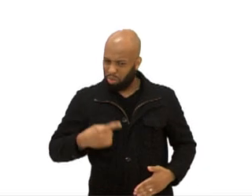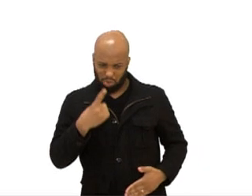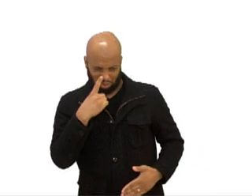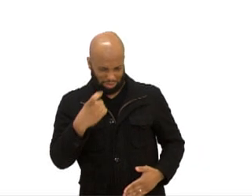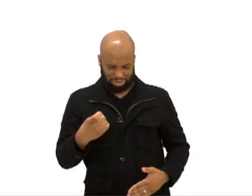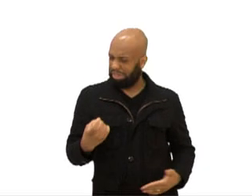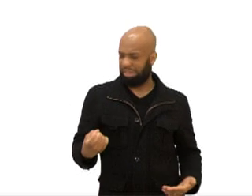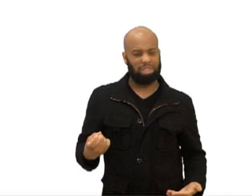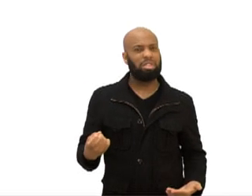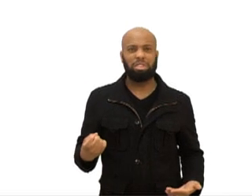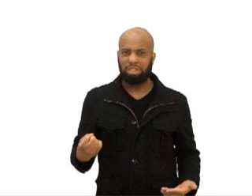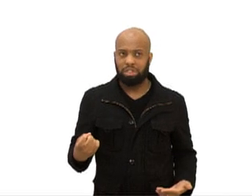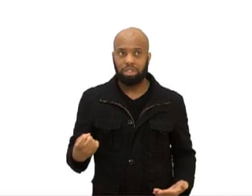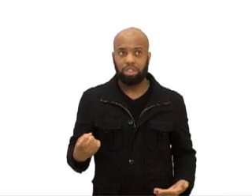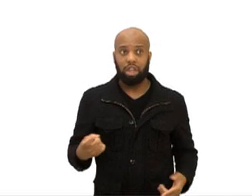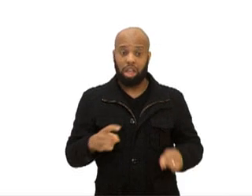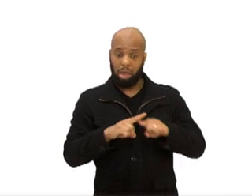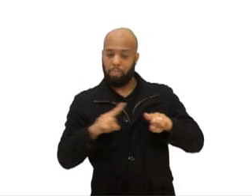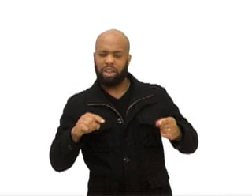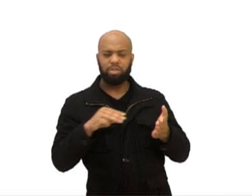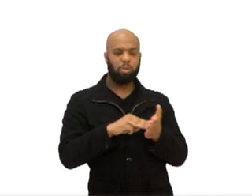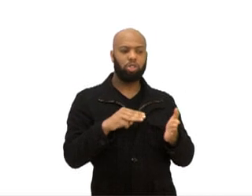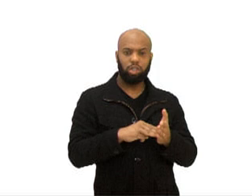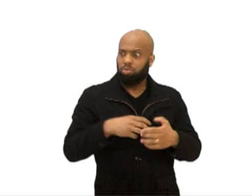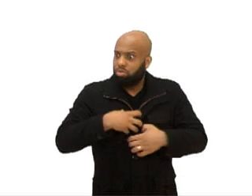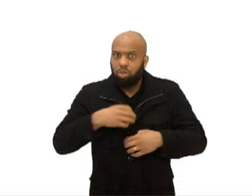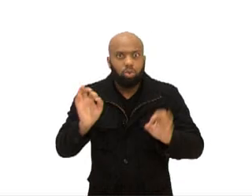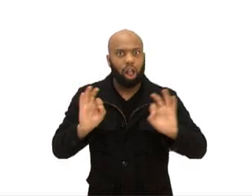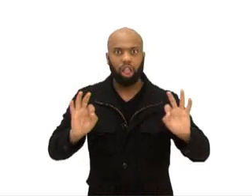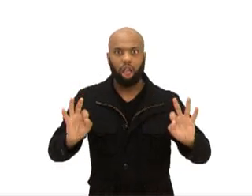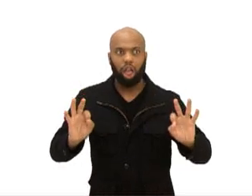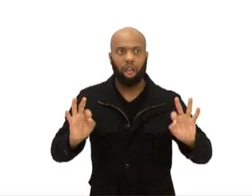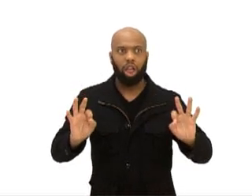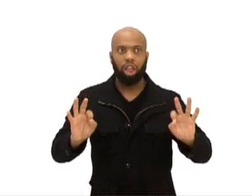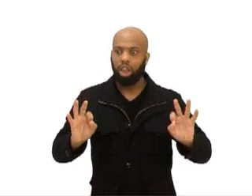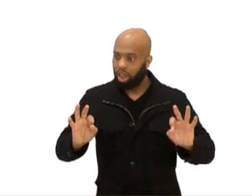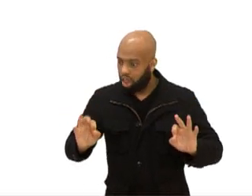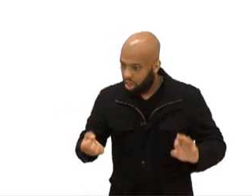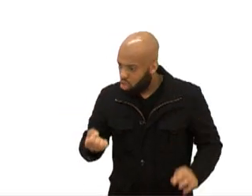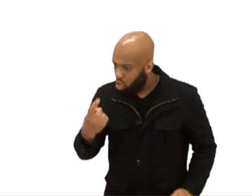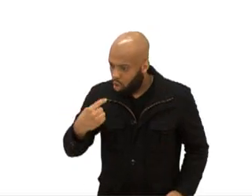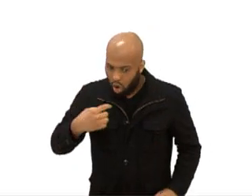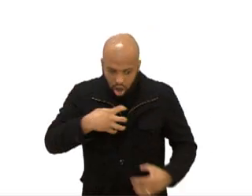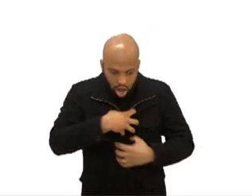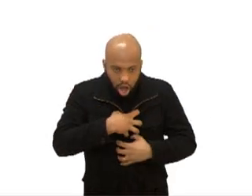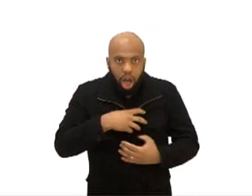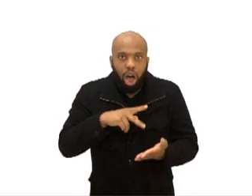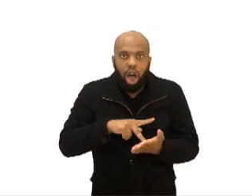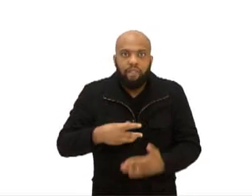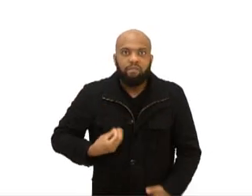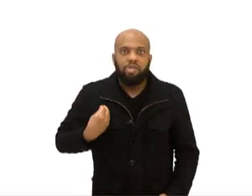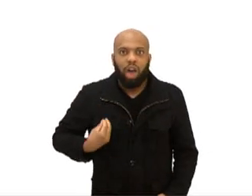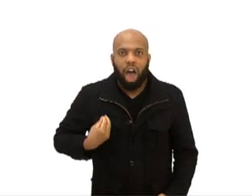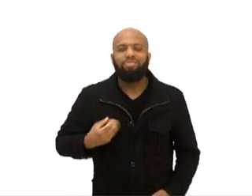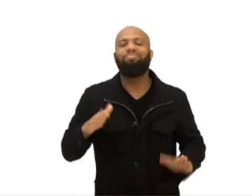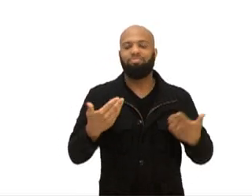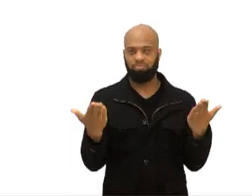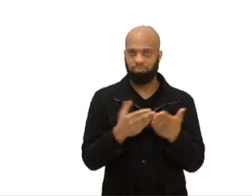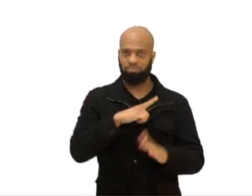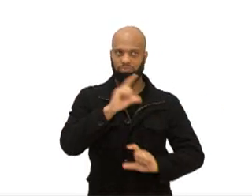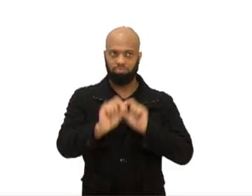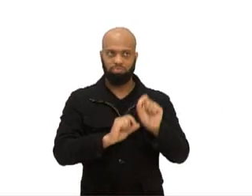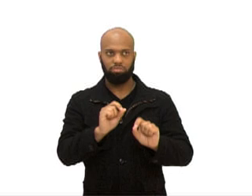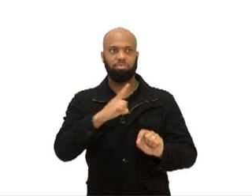ótimo, mas por algum motivo não sinto nada. Na verdade, me sinto viva. Então, eu tenho destacado